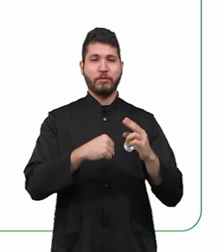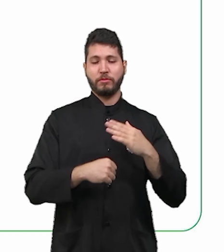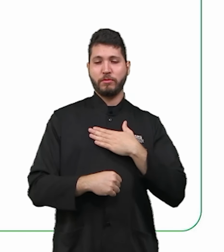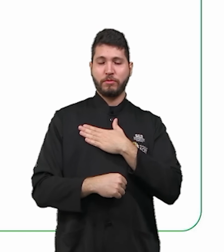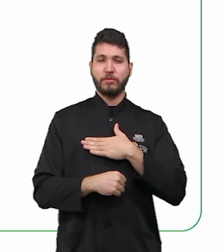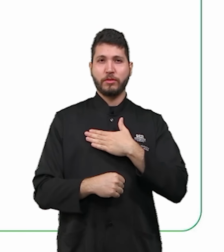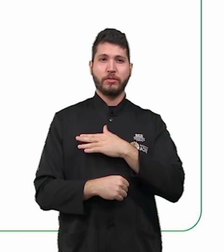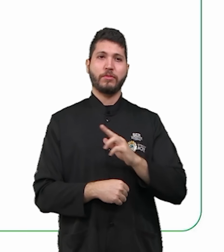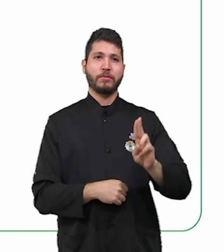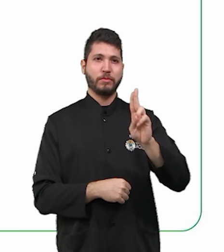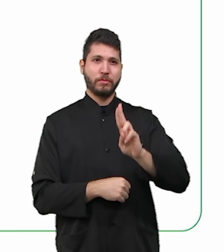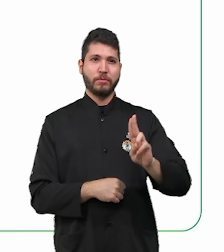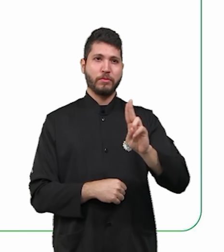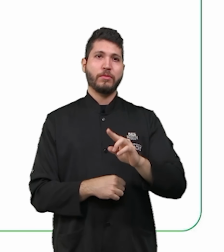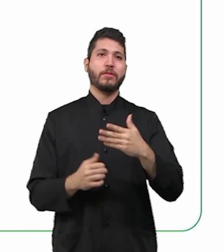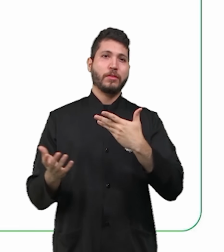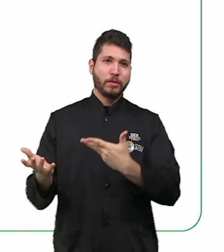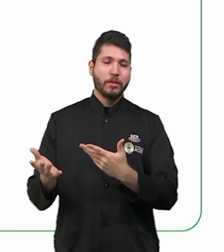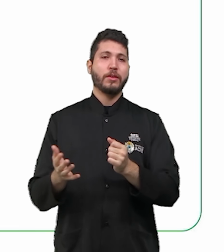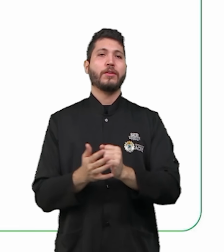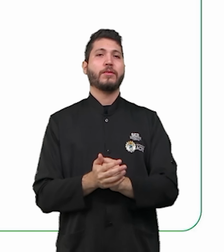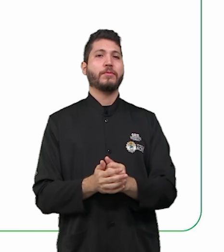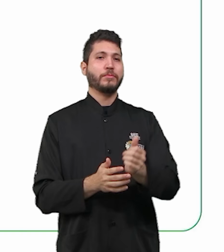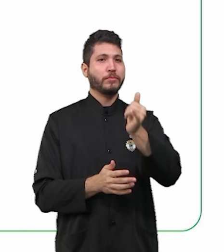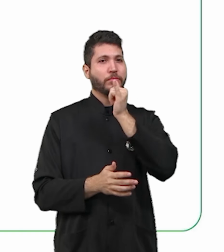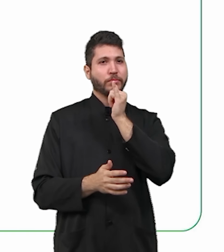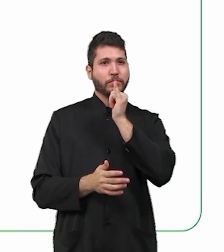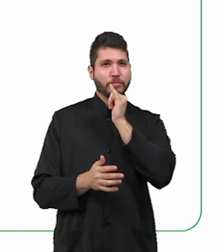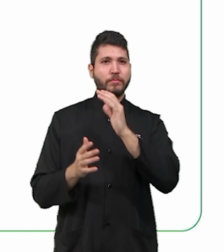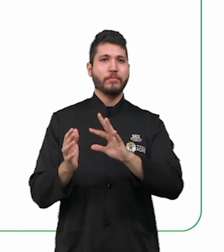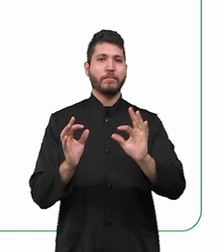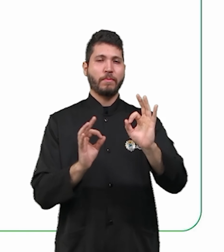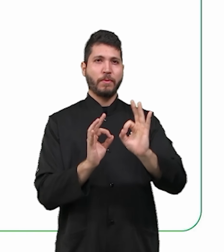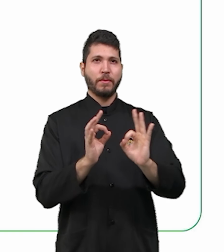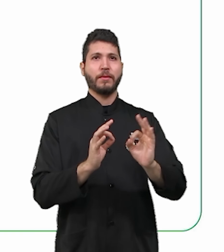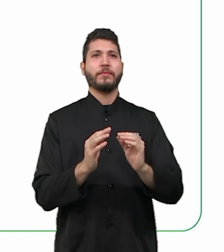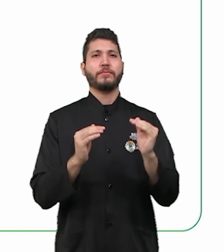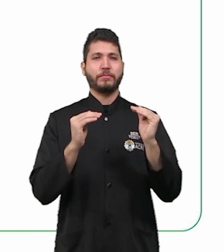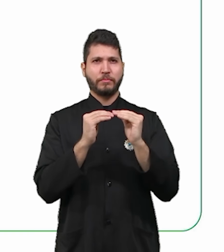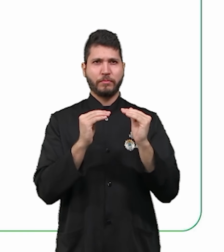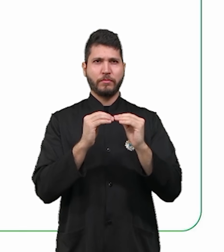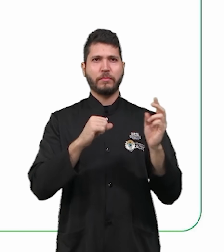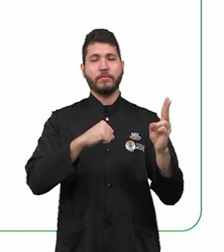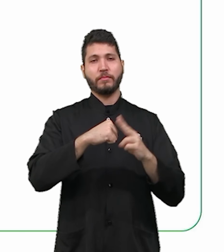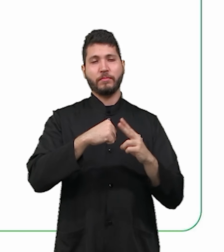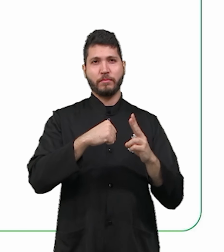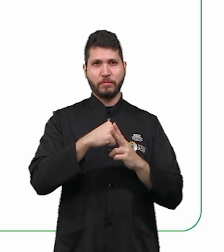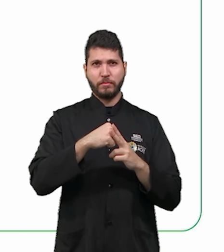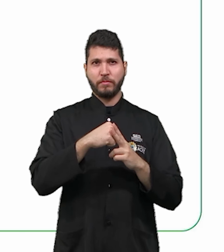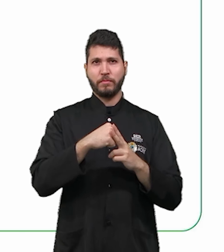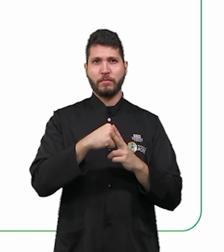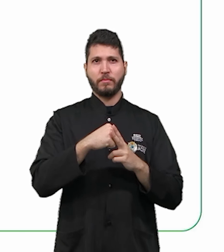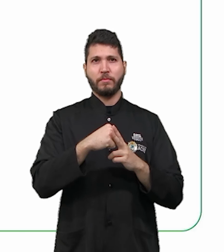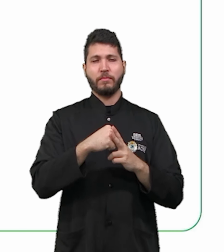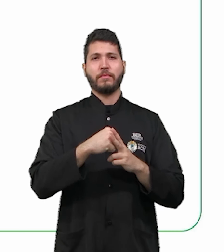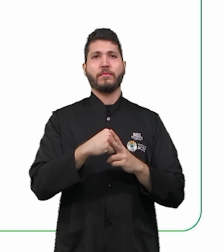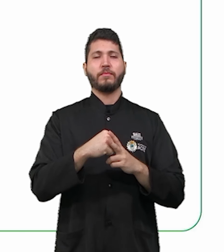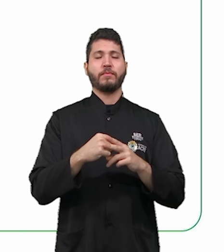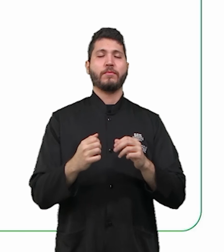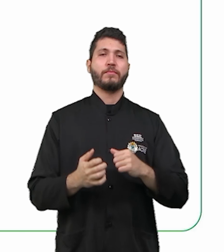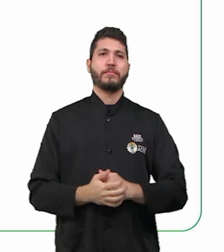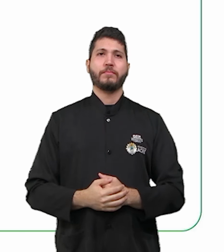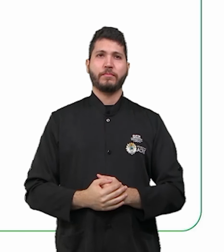professora? Como eu disse para vocês, a gente sempre vai concordar o verbo com aquilo que eu estou